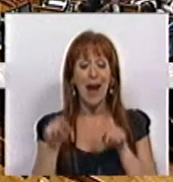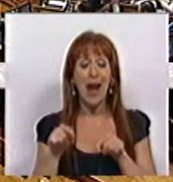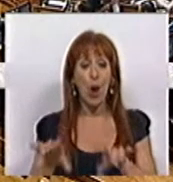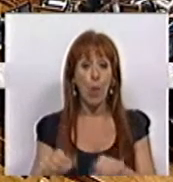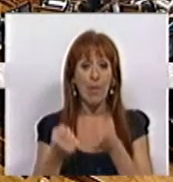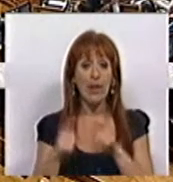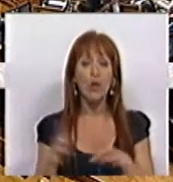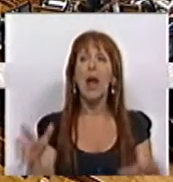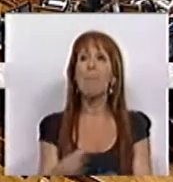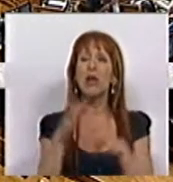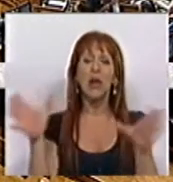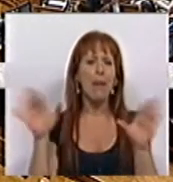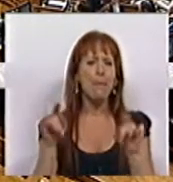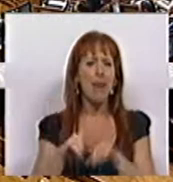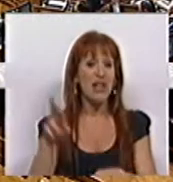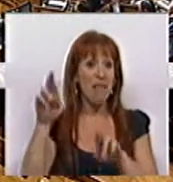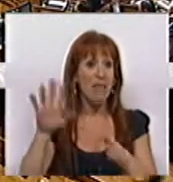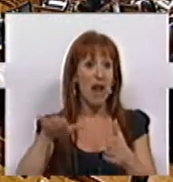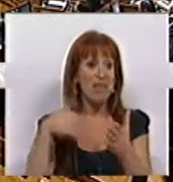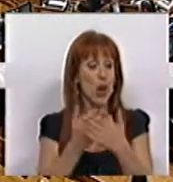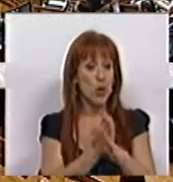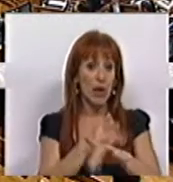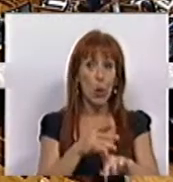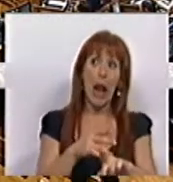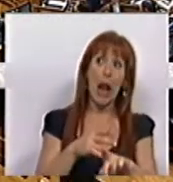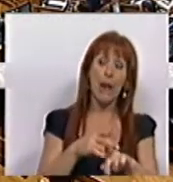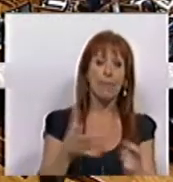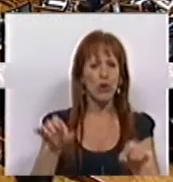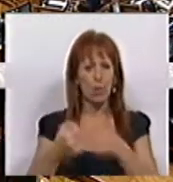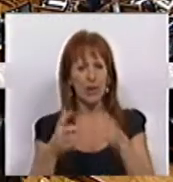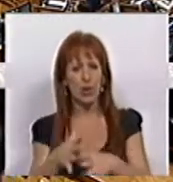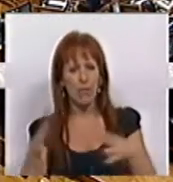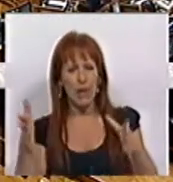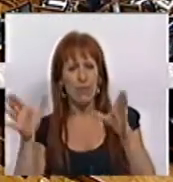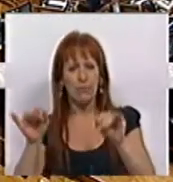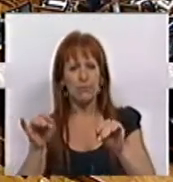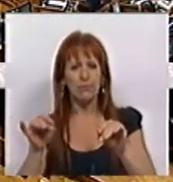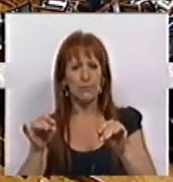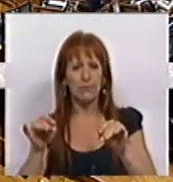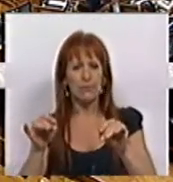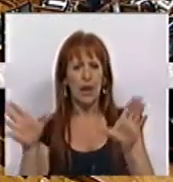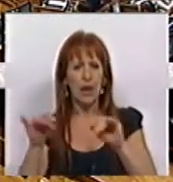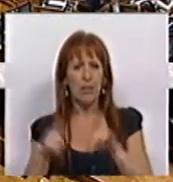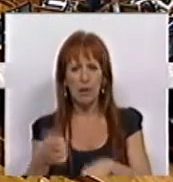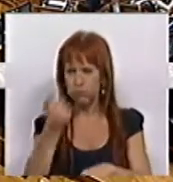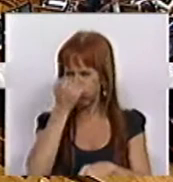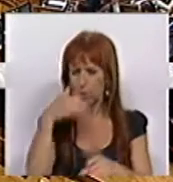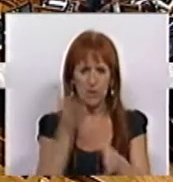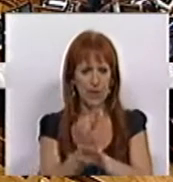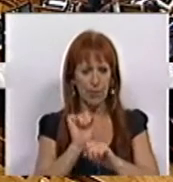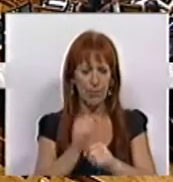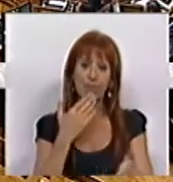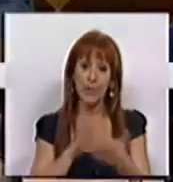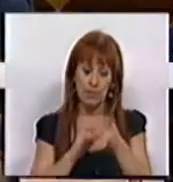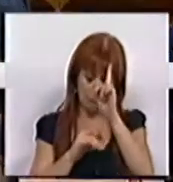É o partido da maioria que mais expectativas criou no setor, mas também é o partido da maioria que mais decepcionou o setor